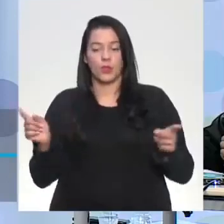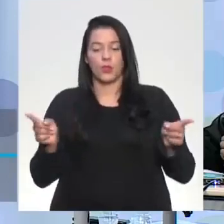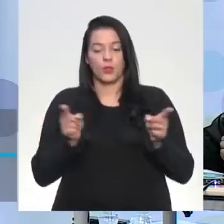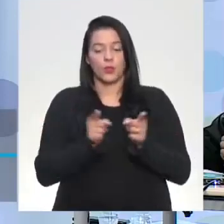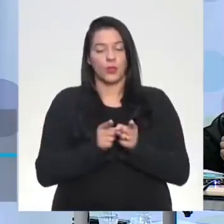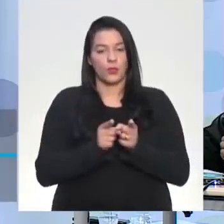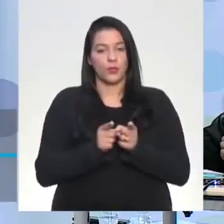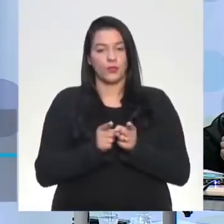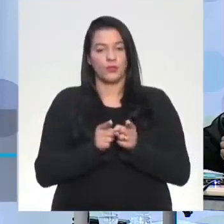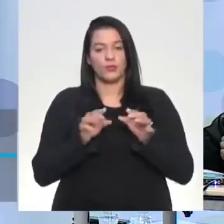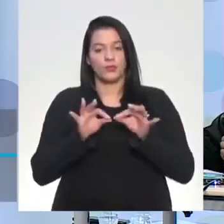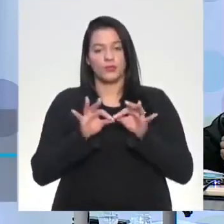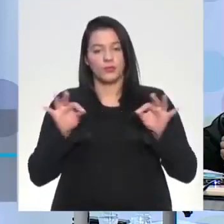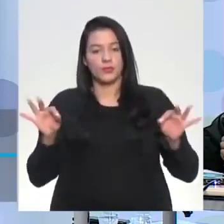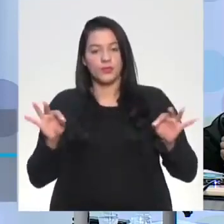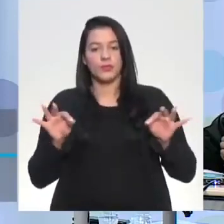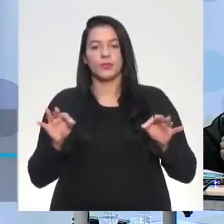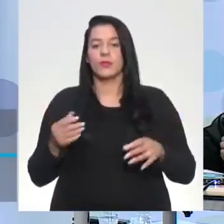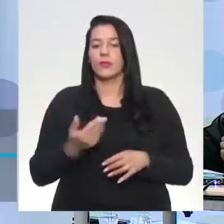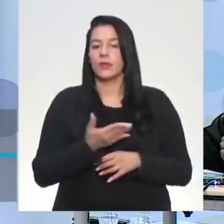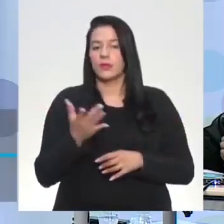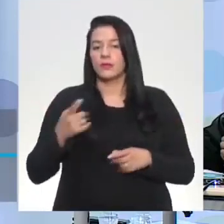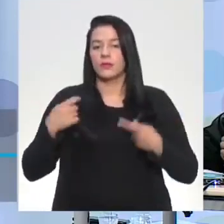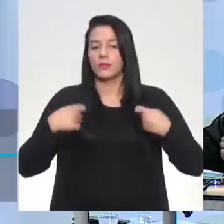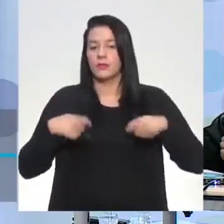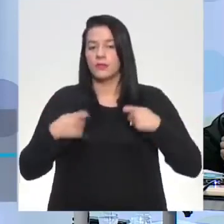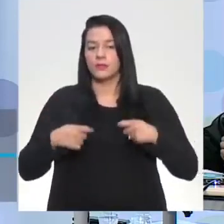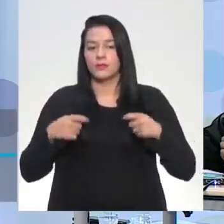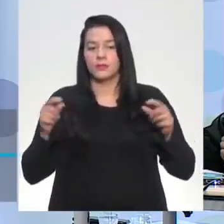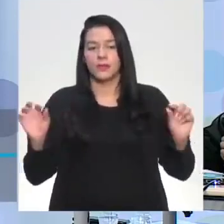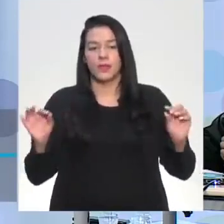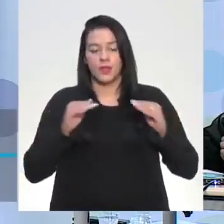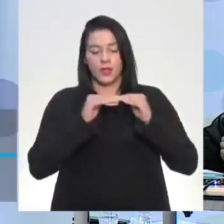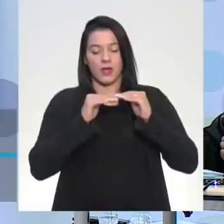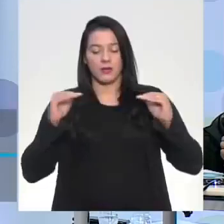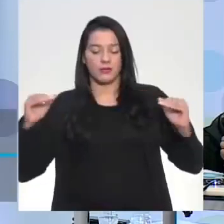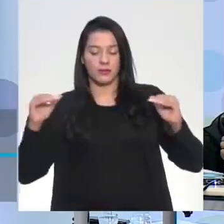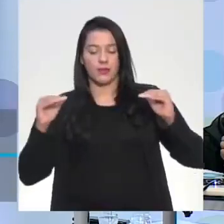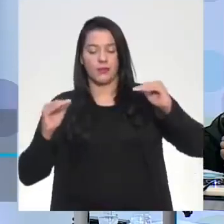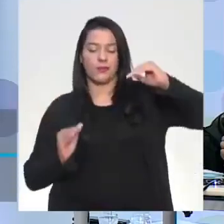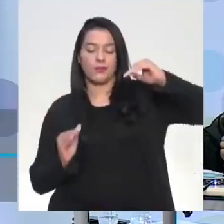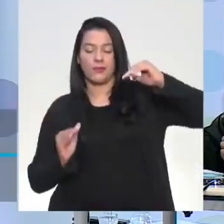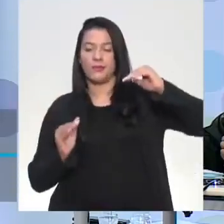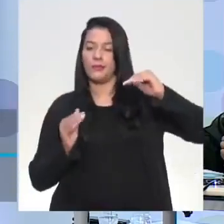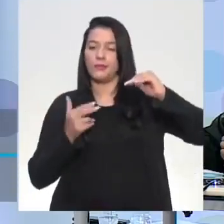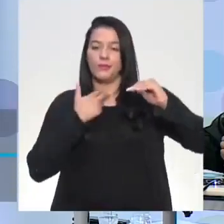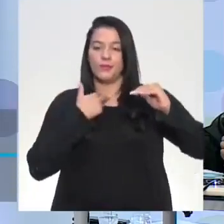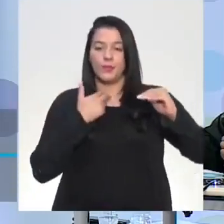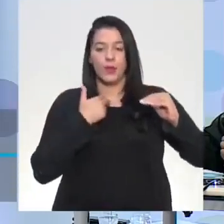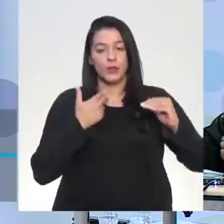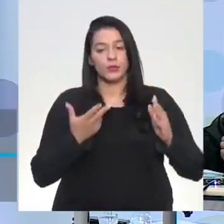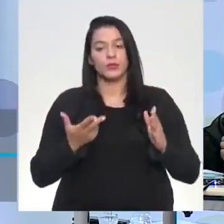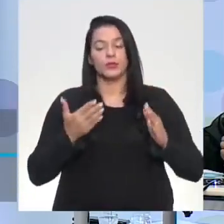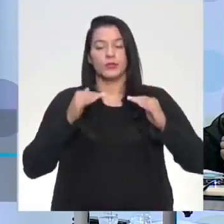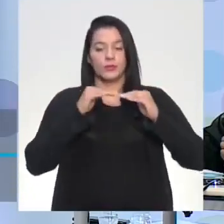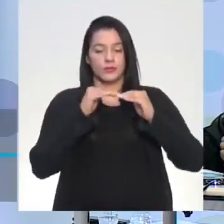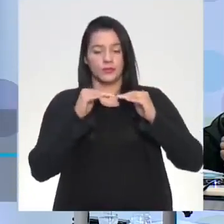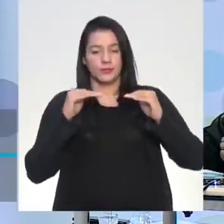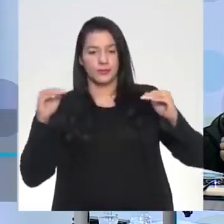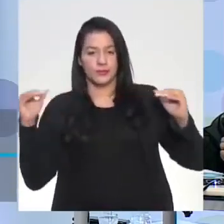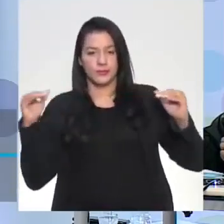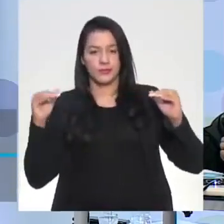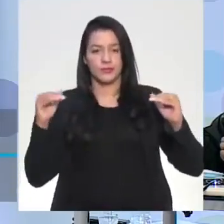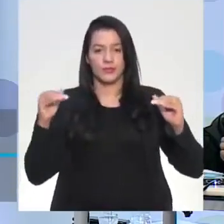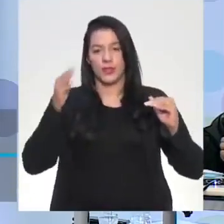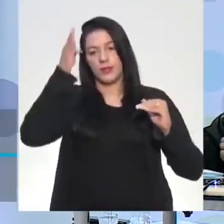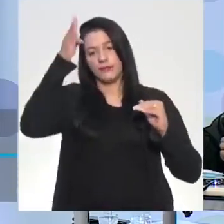um segmento de reta, esse segmento de reta tem que manter a mesma direção. Né? Então, se ele está na horizontal, a sua